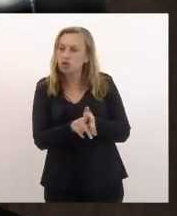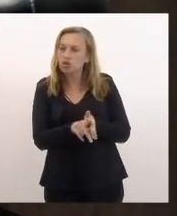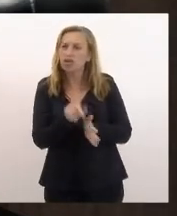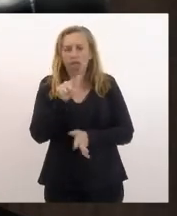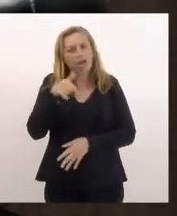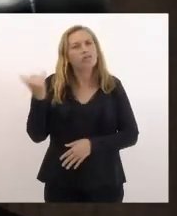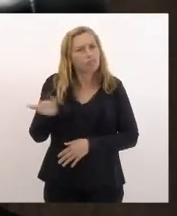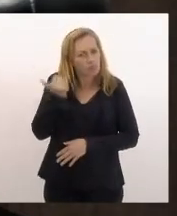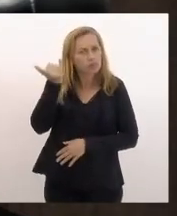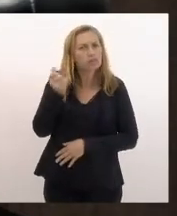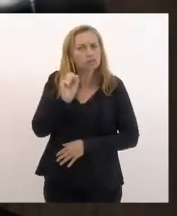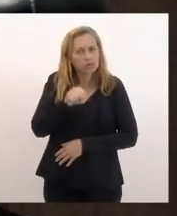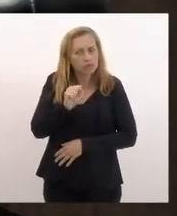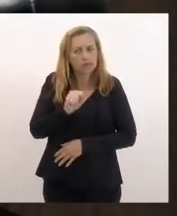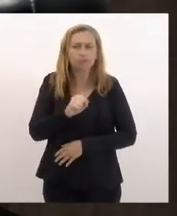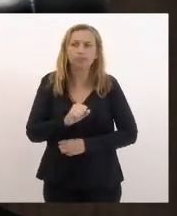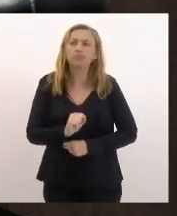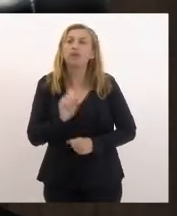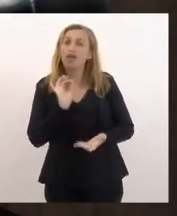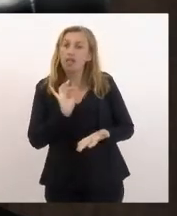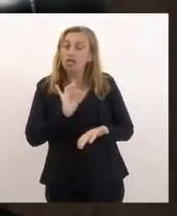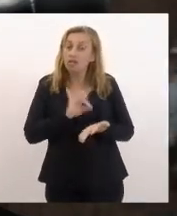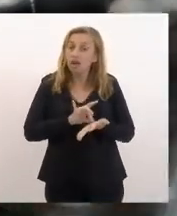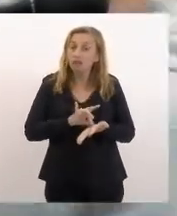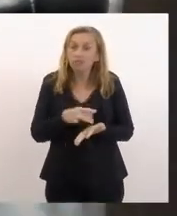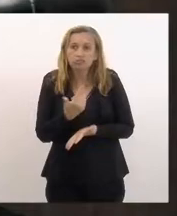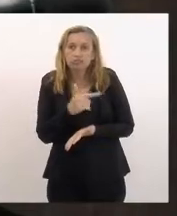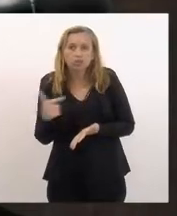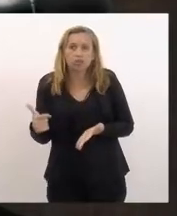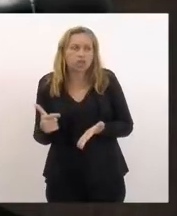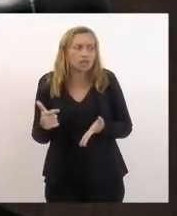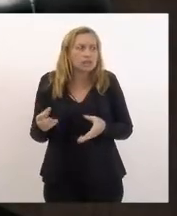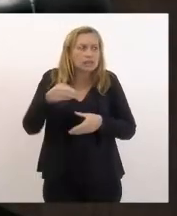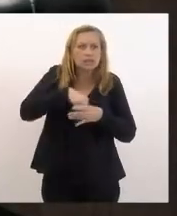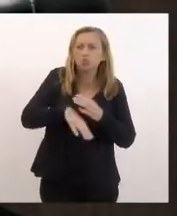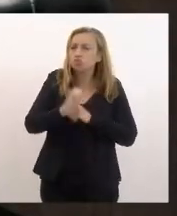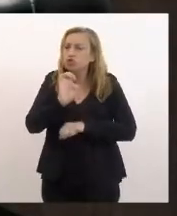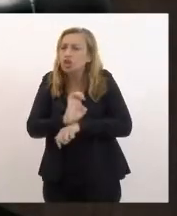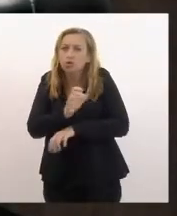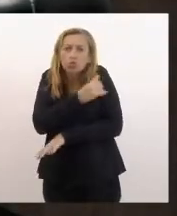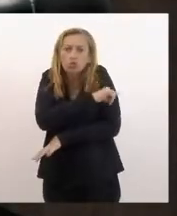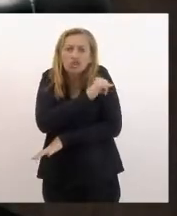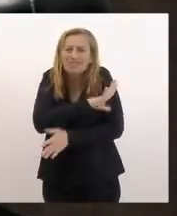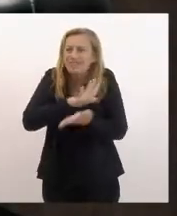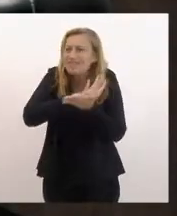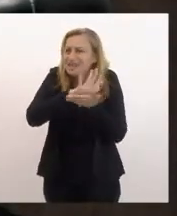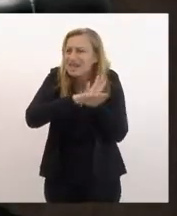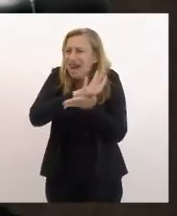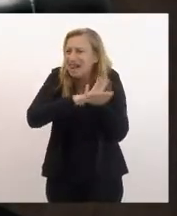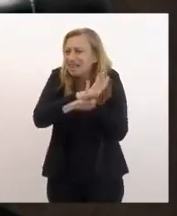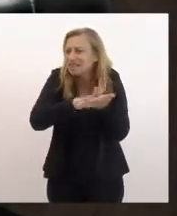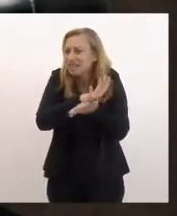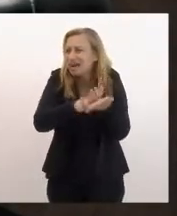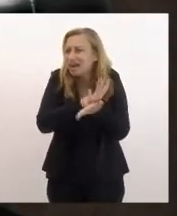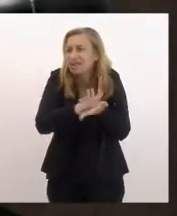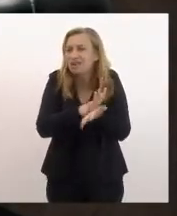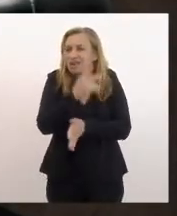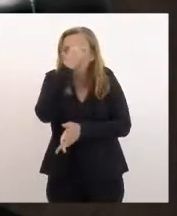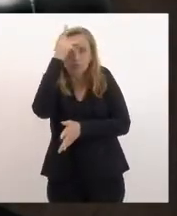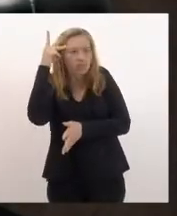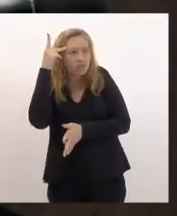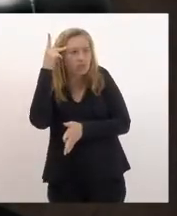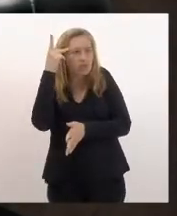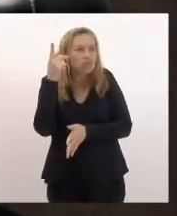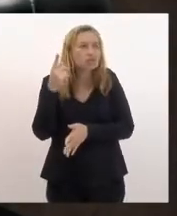muito importante, né? Na realidade, a gente não tem no estado do Rio de Janeiro nada que faça com que as pessoas que